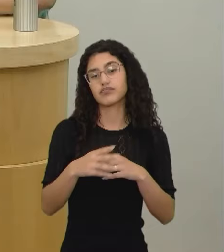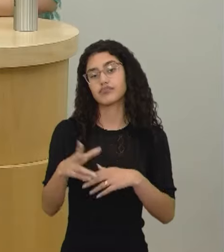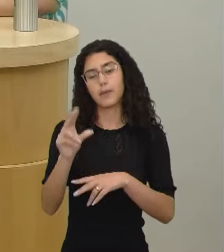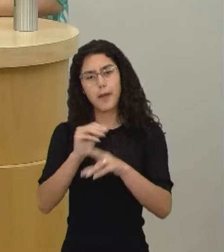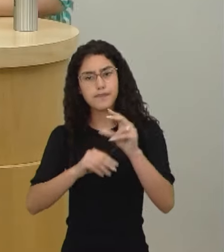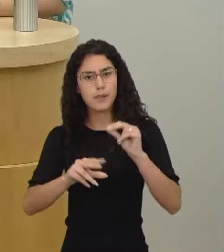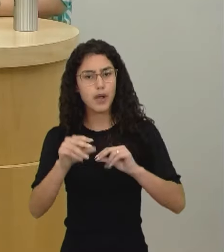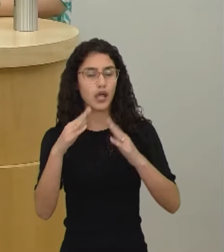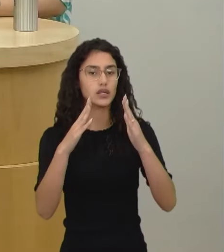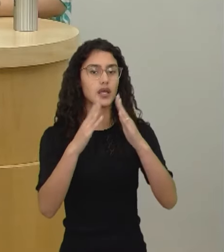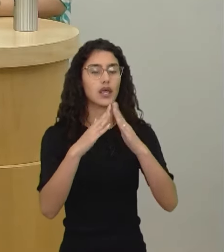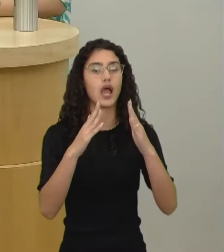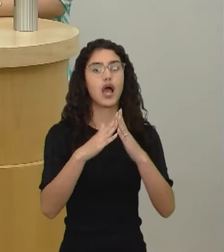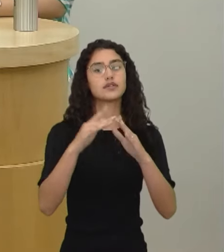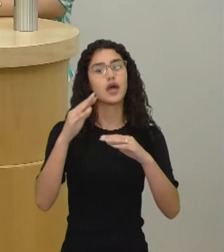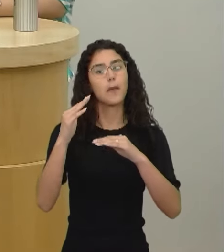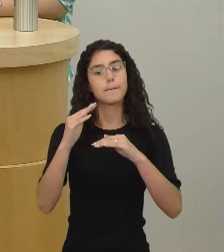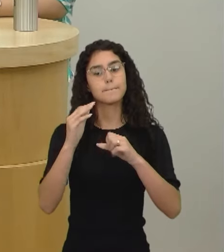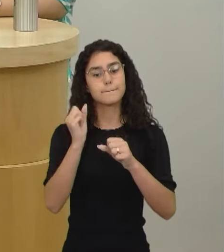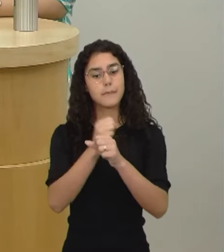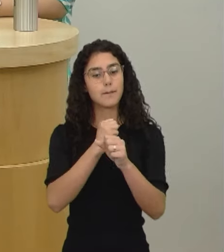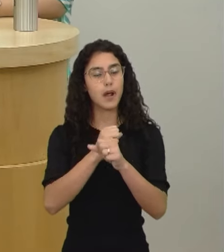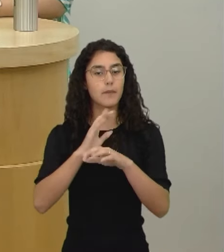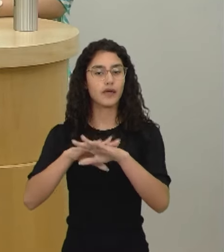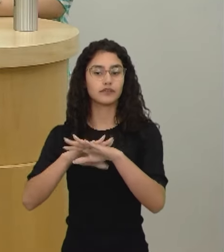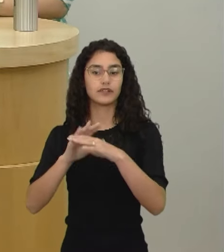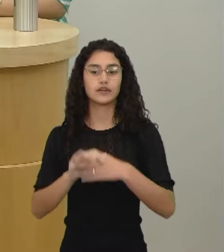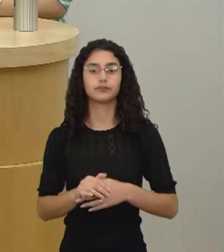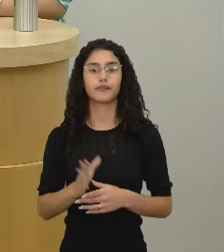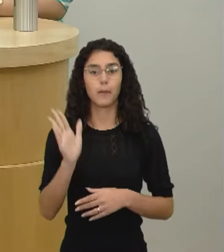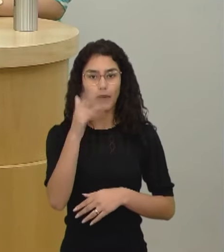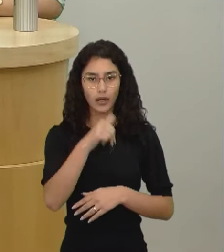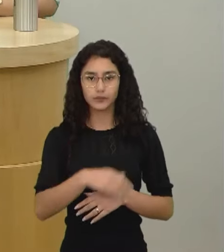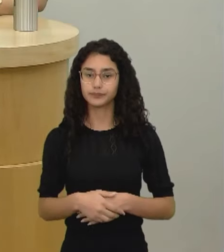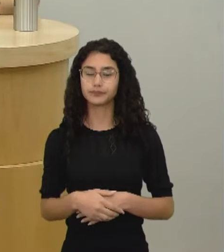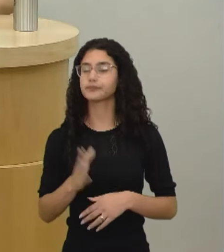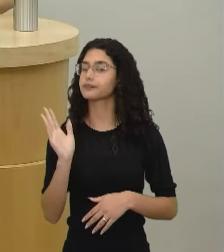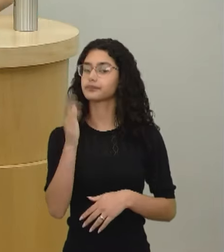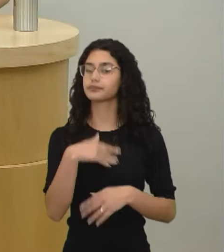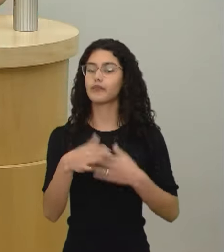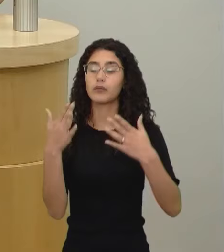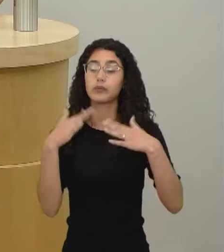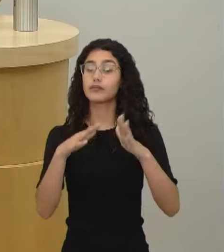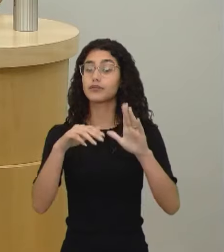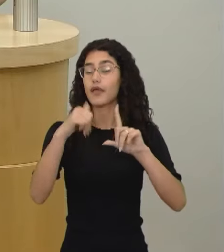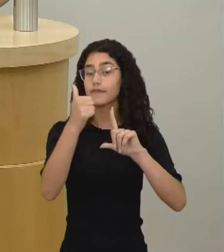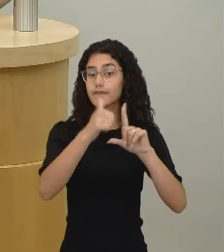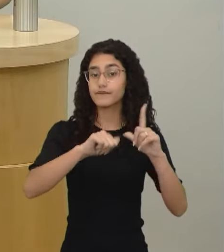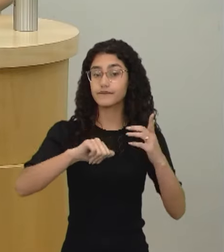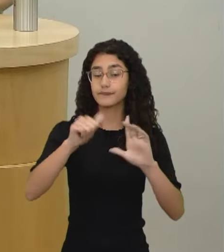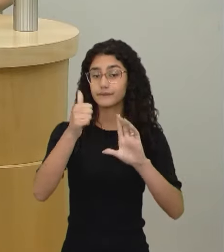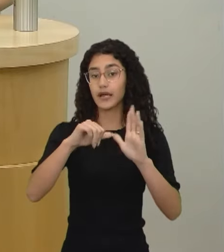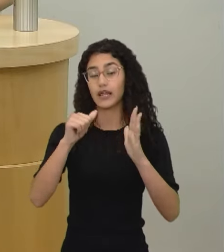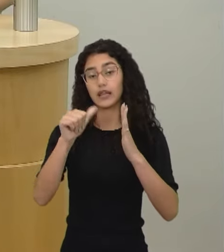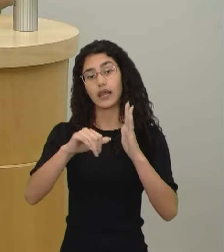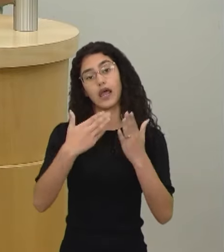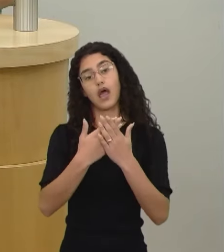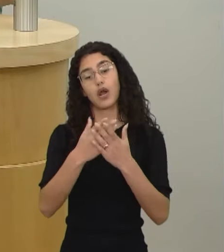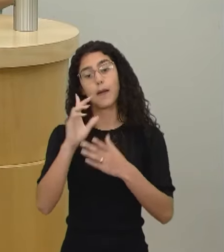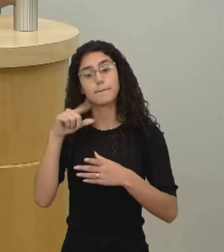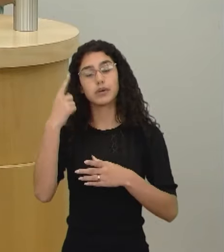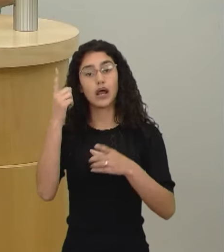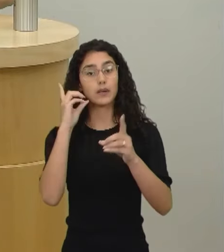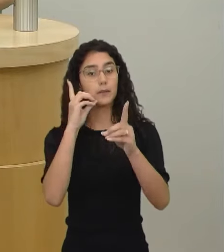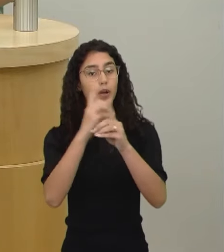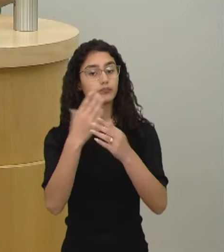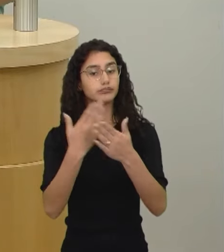coisas em casa e montando aí a sua construção. Exatamente. Vambora? Vambora! Não esqueça de avaliar a nossa aula e até a próxima! Até daqui a